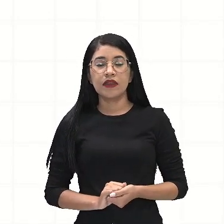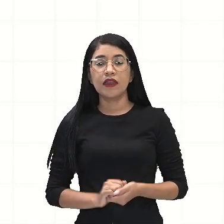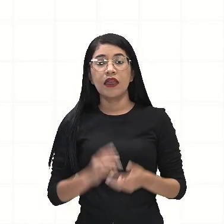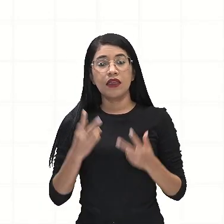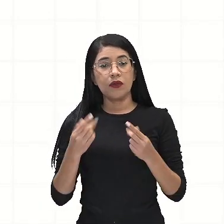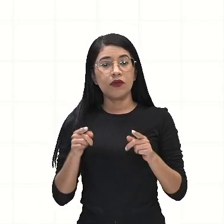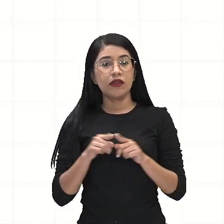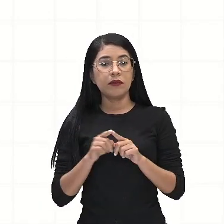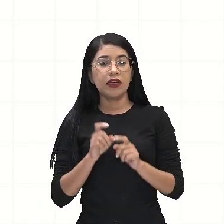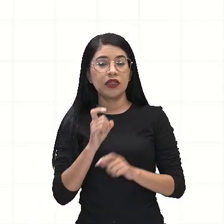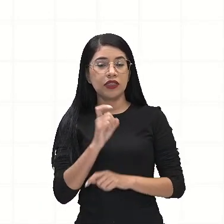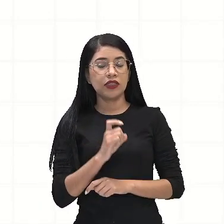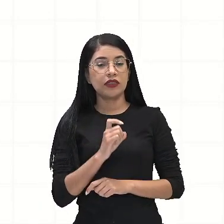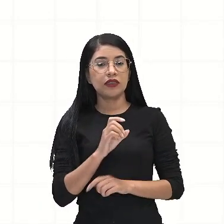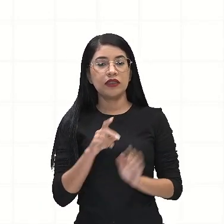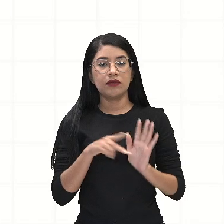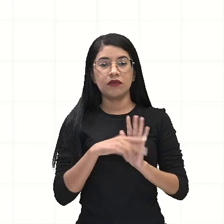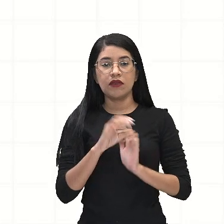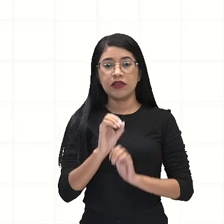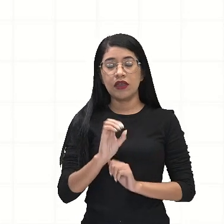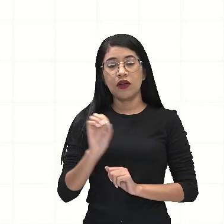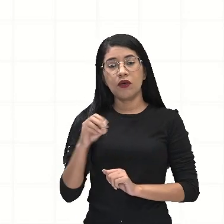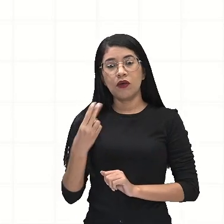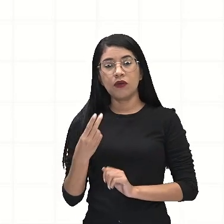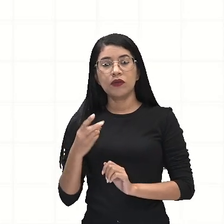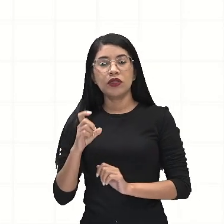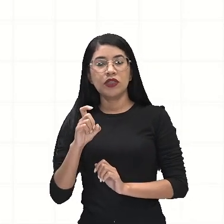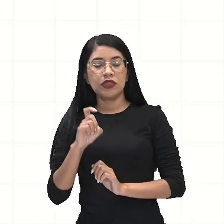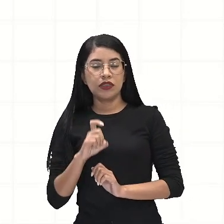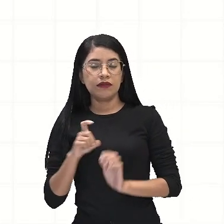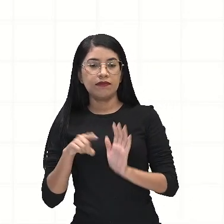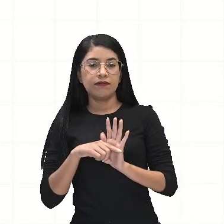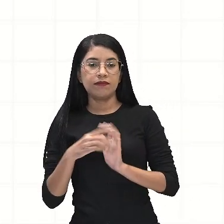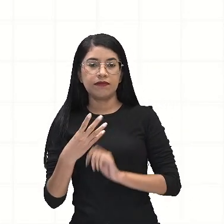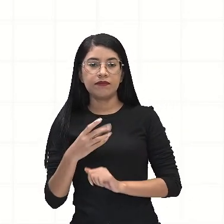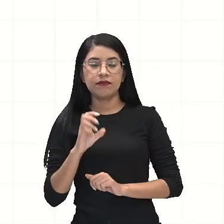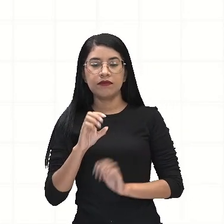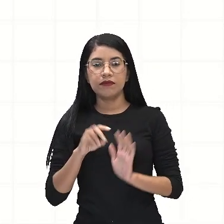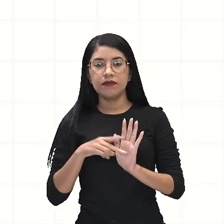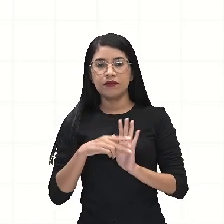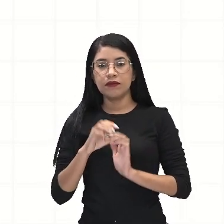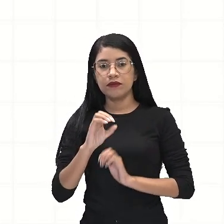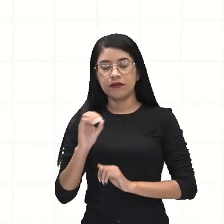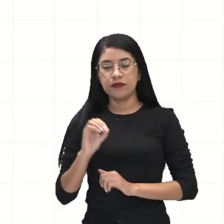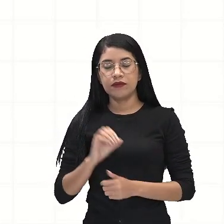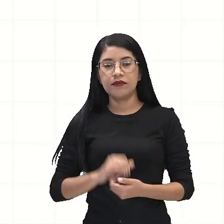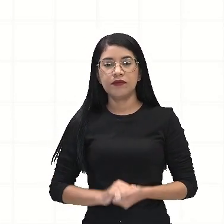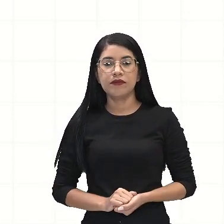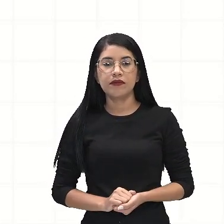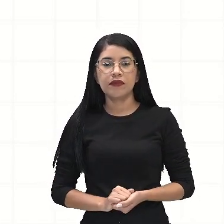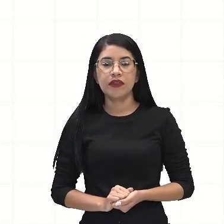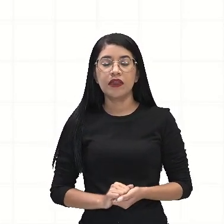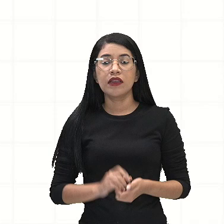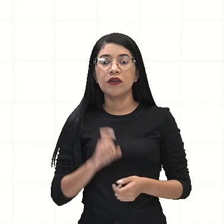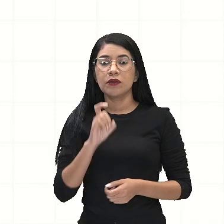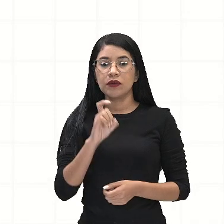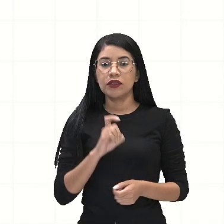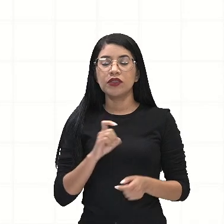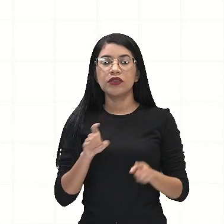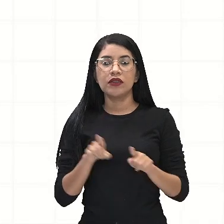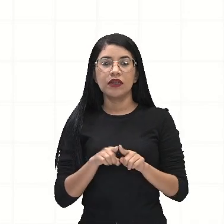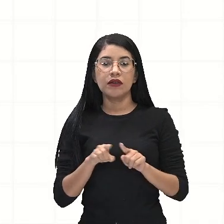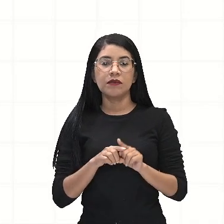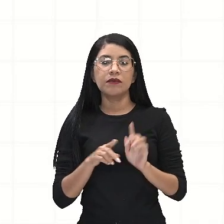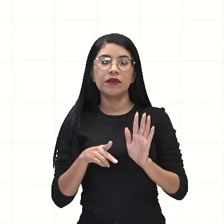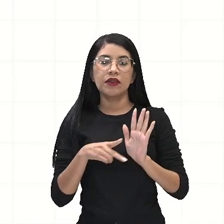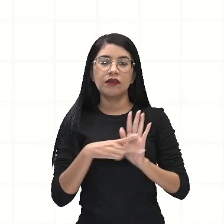igual a zero ou x menos 4 igual a zero. Então, o que vai acontecer? X também pode ser